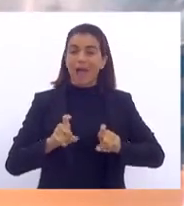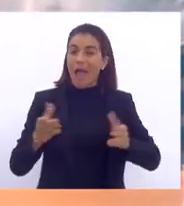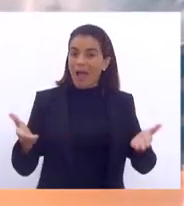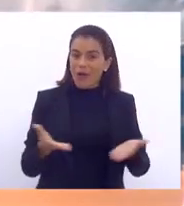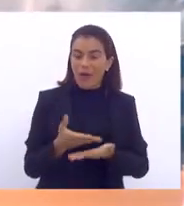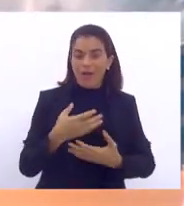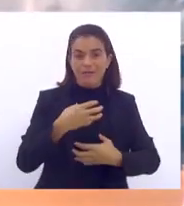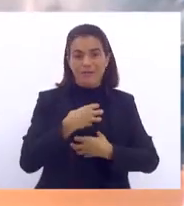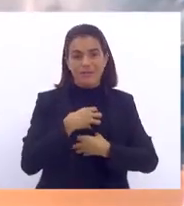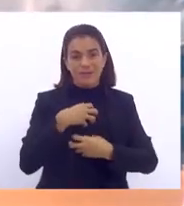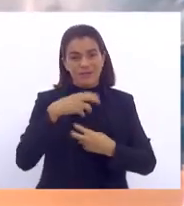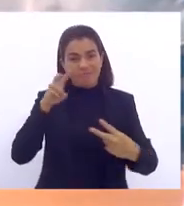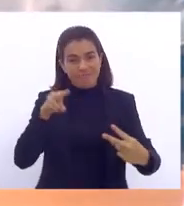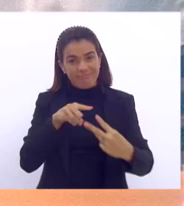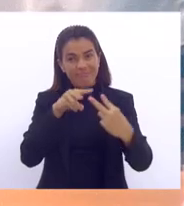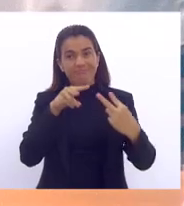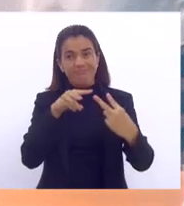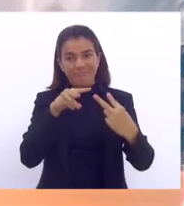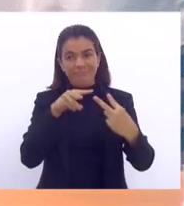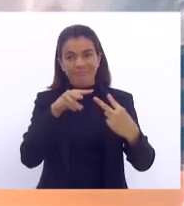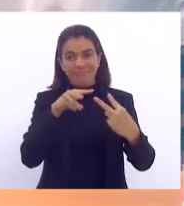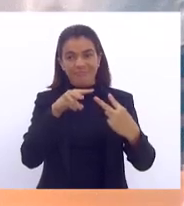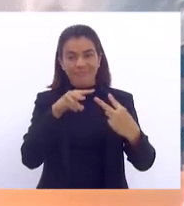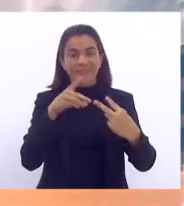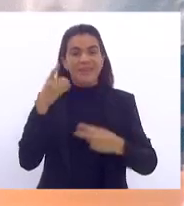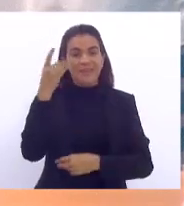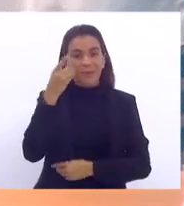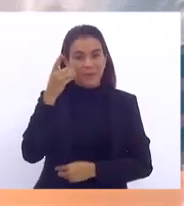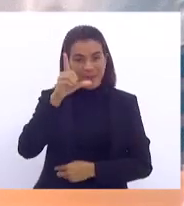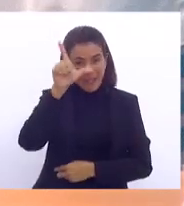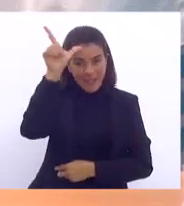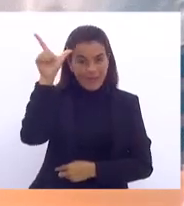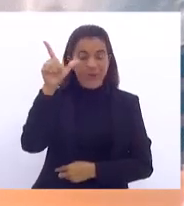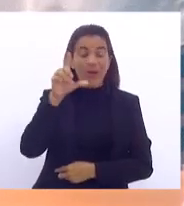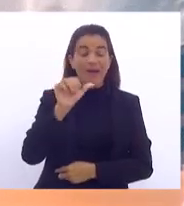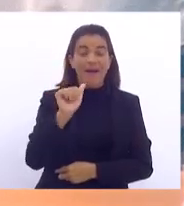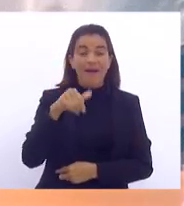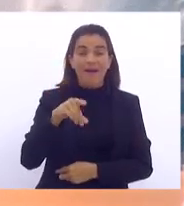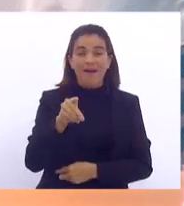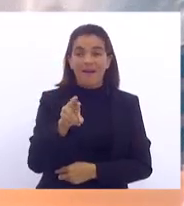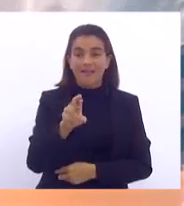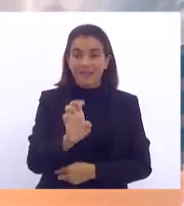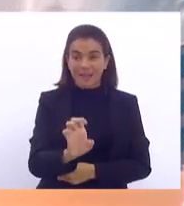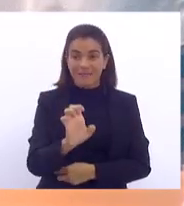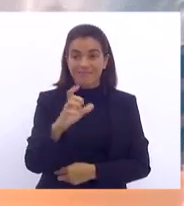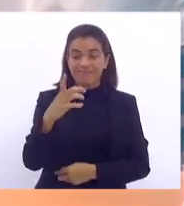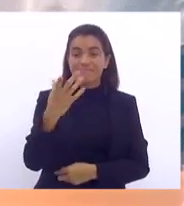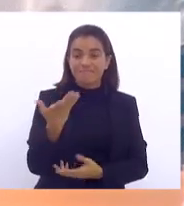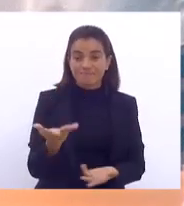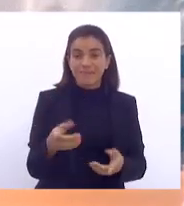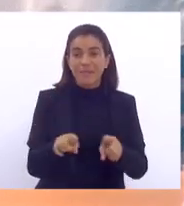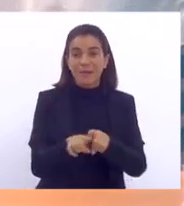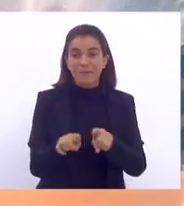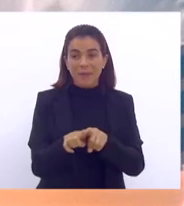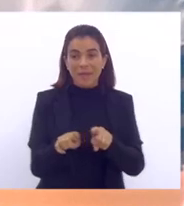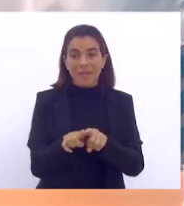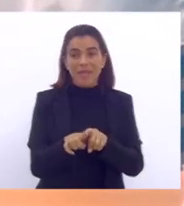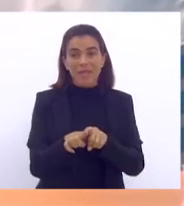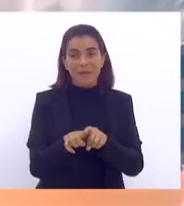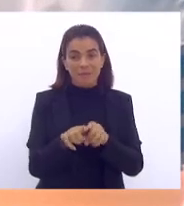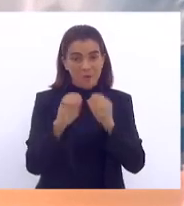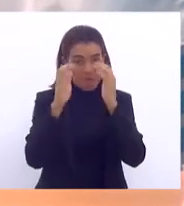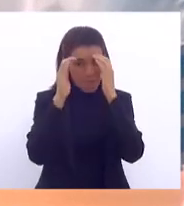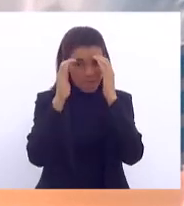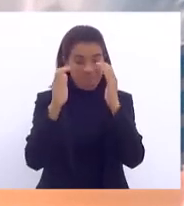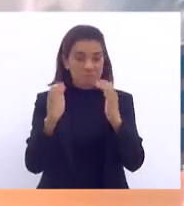olhando nos teus olhos meu querido amigo deputado André Correia de ser escalado por uma pessoa que eu guardo muito carinho e consideração que é o